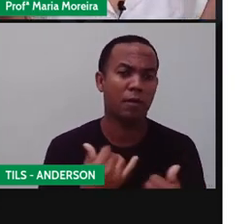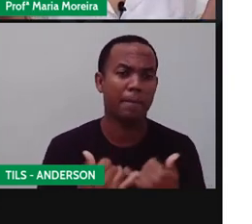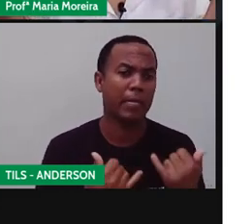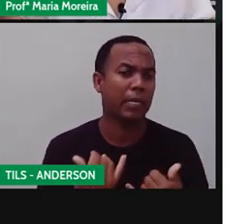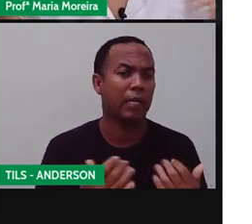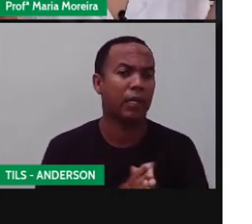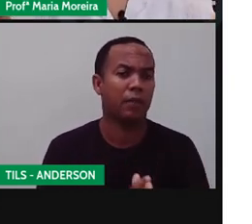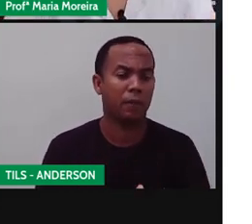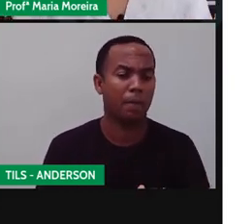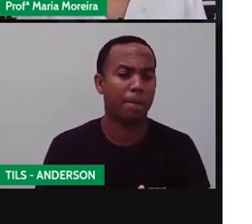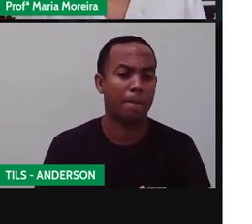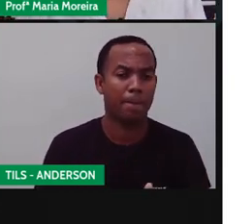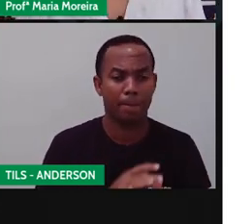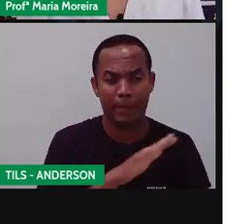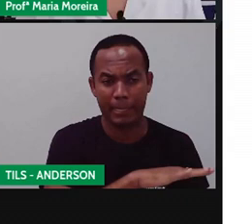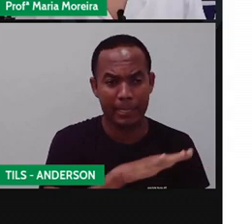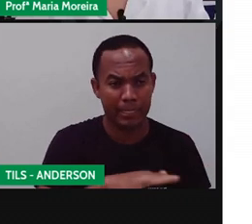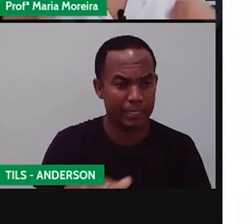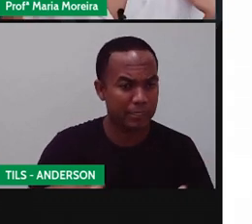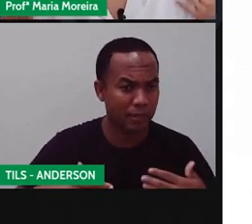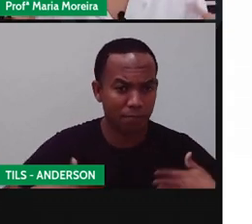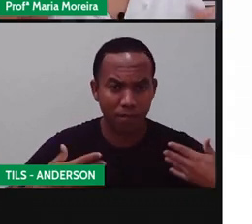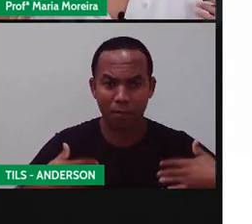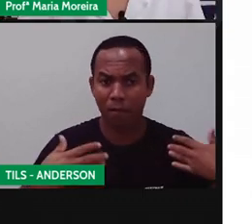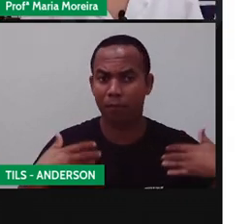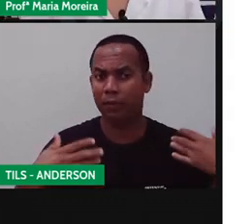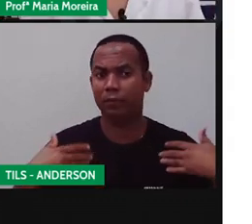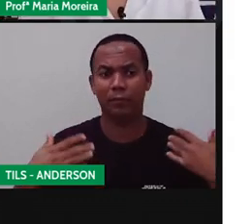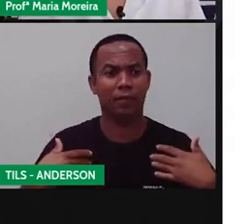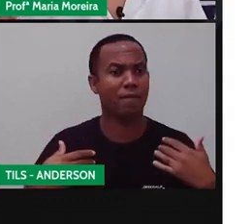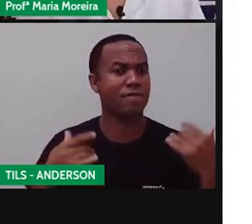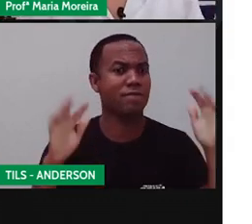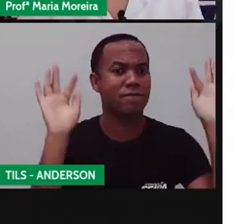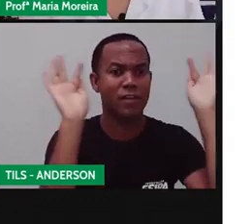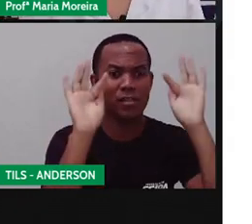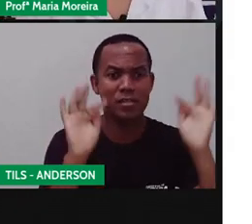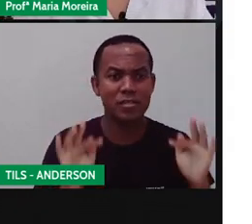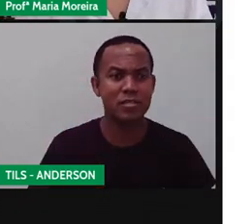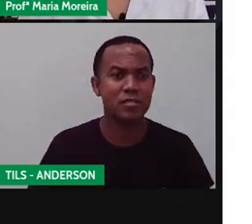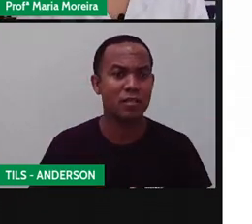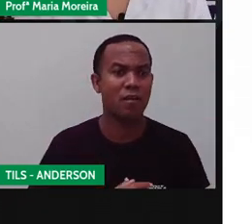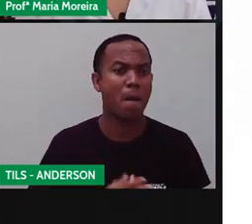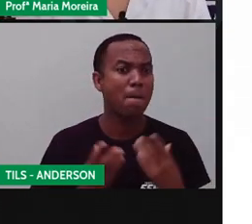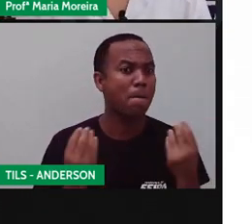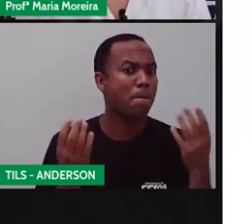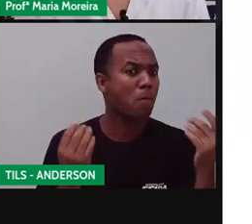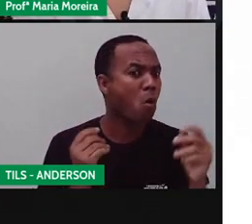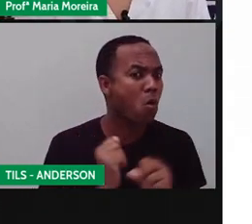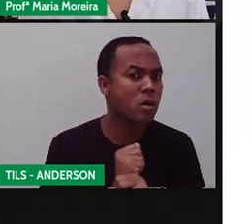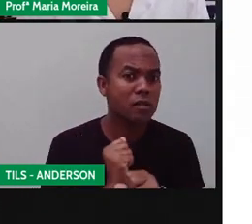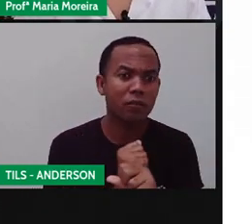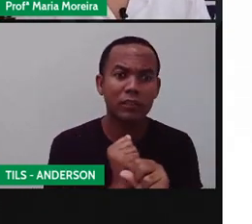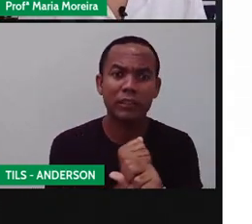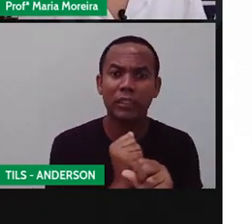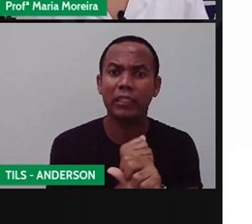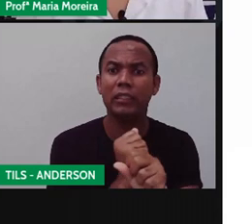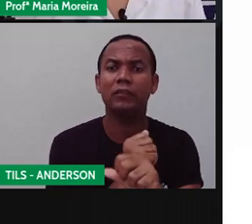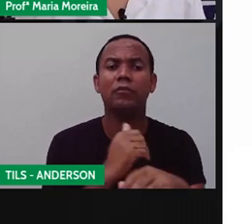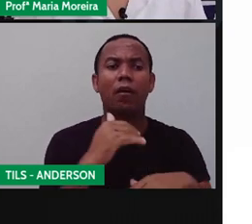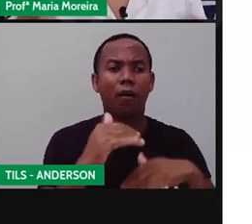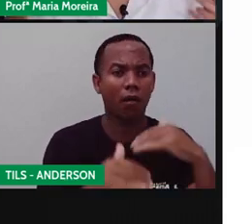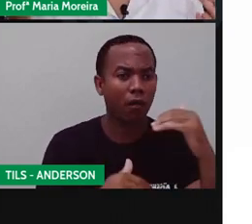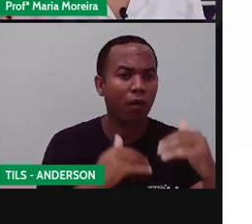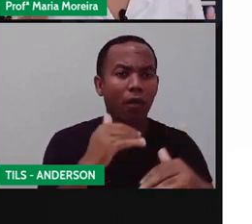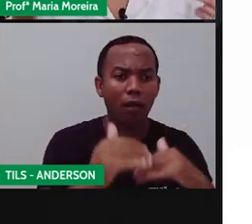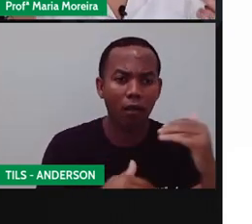divertiram as crianças por muitos anos, né? Uma década são dez anos. Então, se ele falar décadas e décadas,